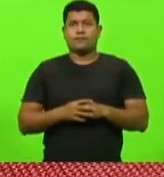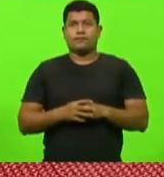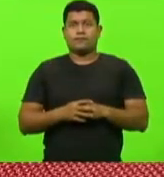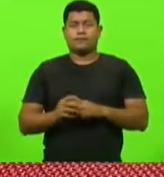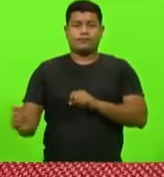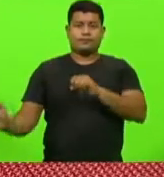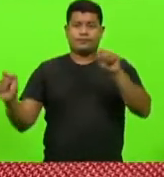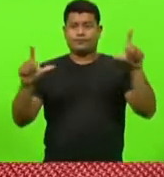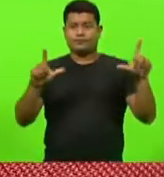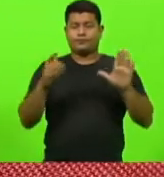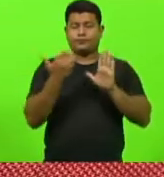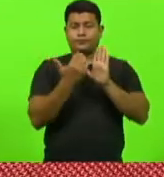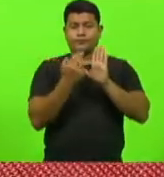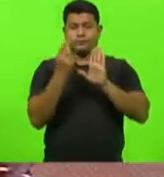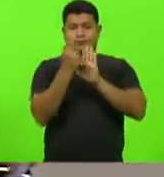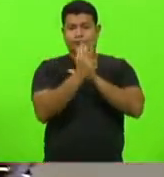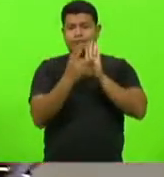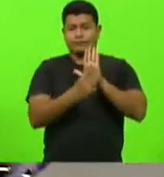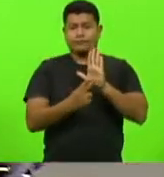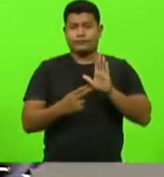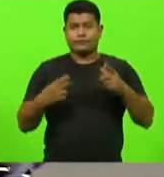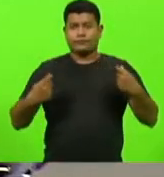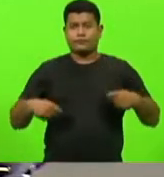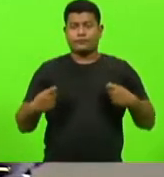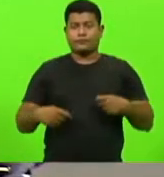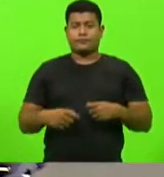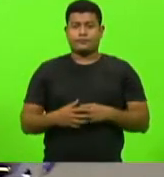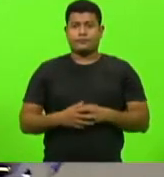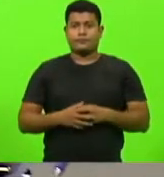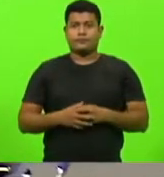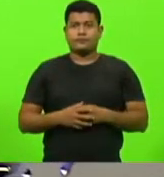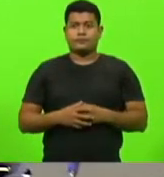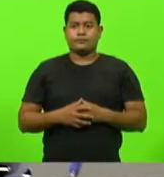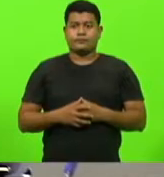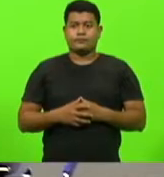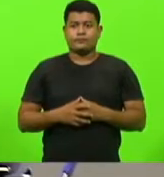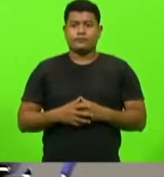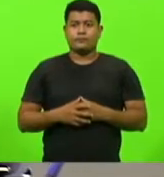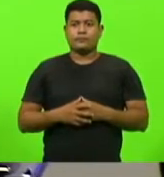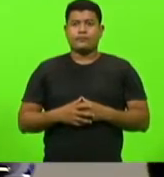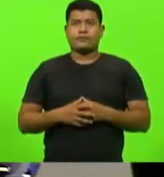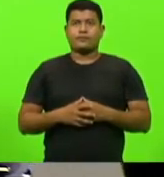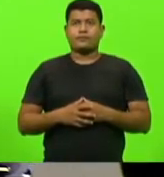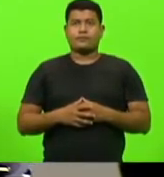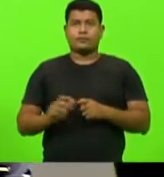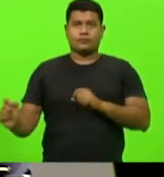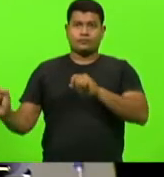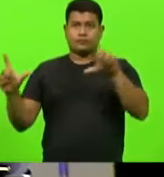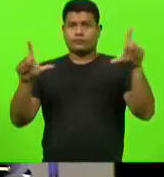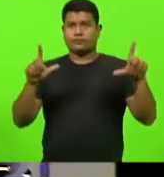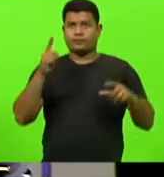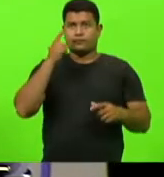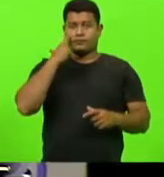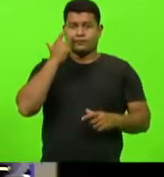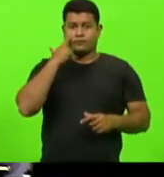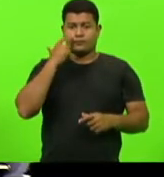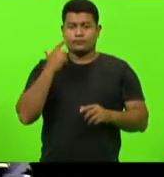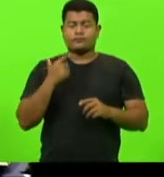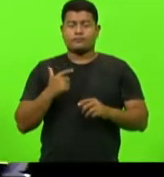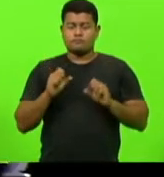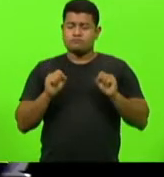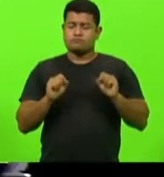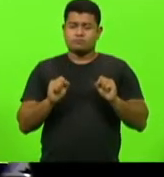Votação do painel, então, presidente. Não entendi. Abertura de painel, presidente. Votar no painel? Pode ser.